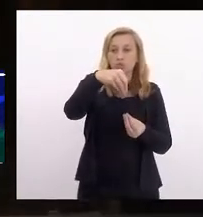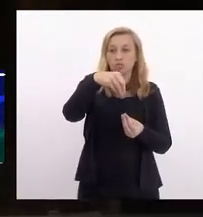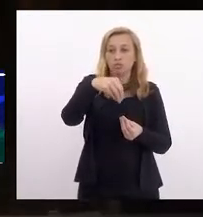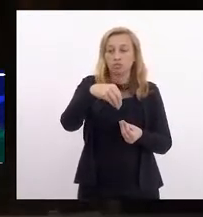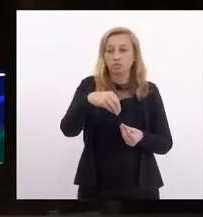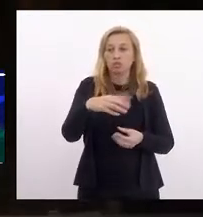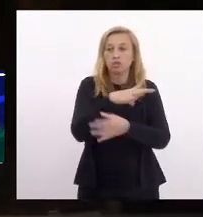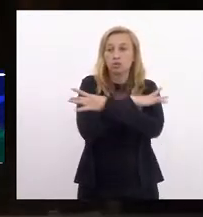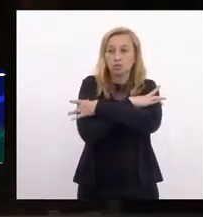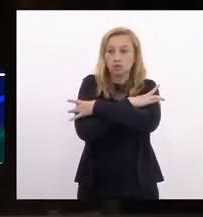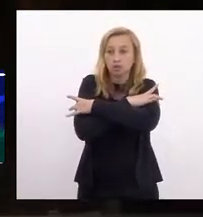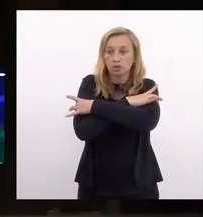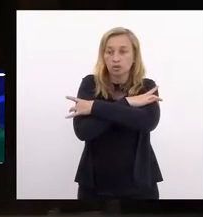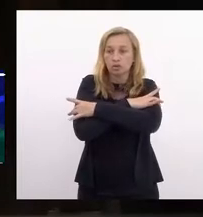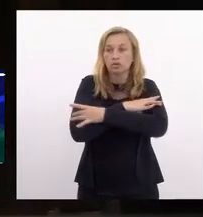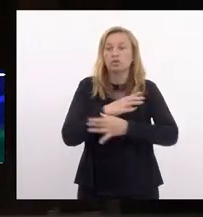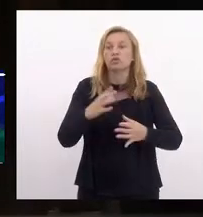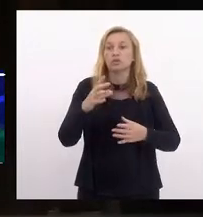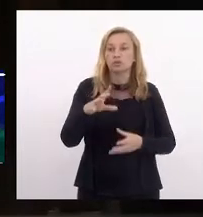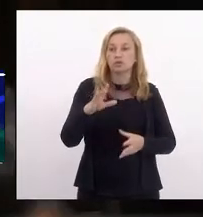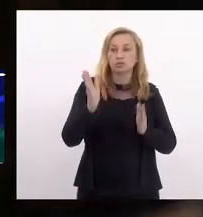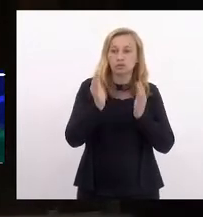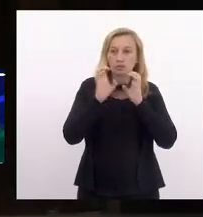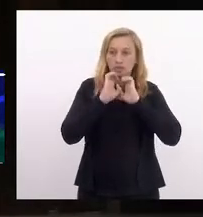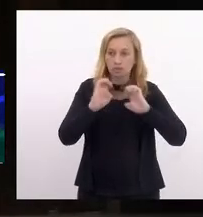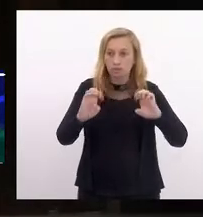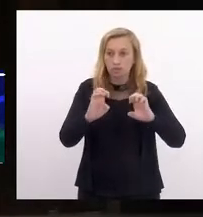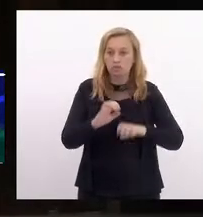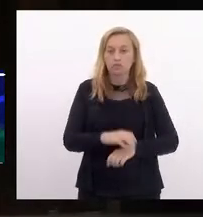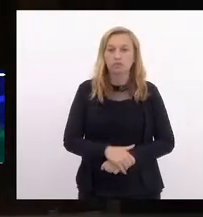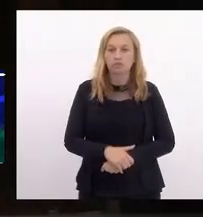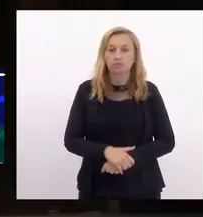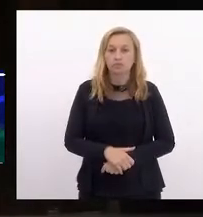assim são os umbandistas que assim são os evangélicos